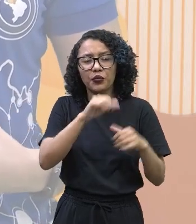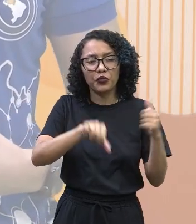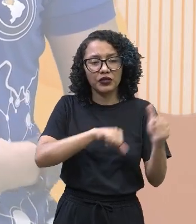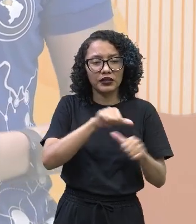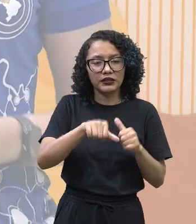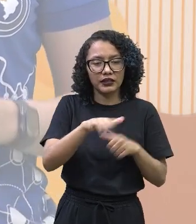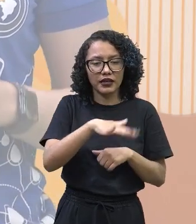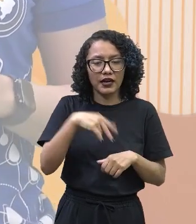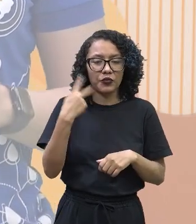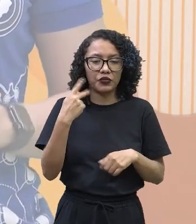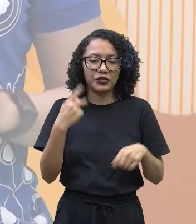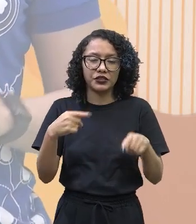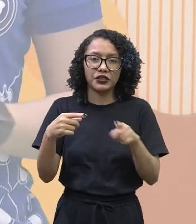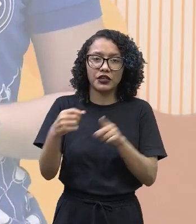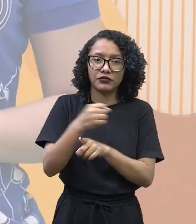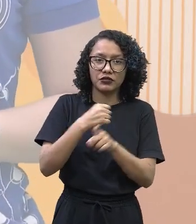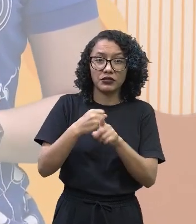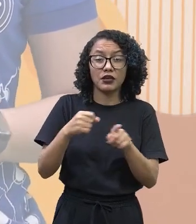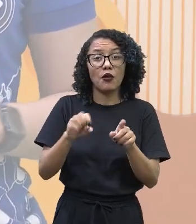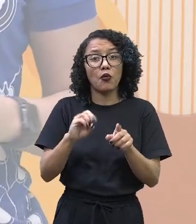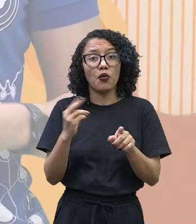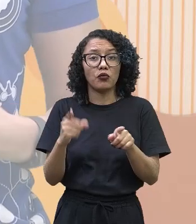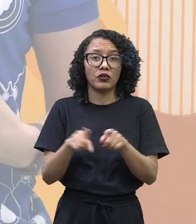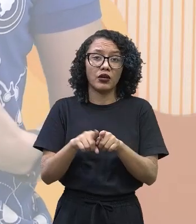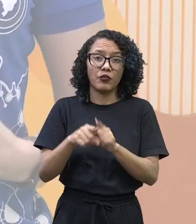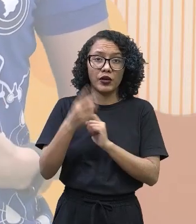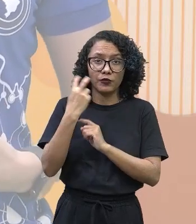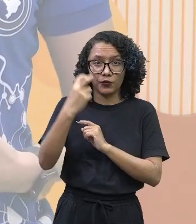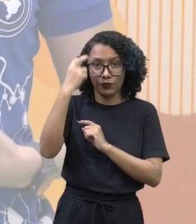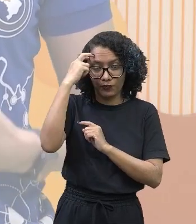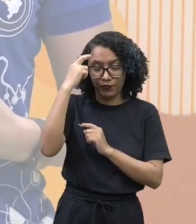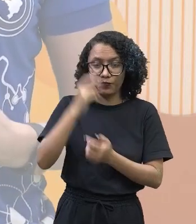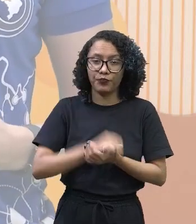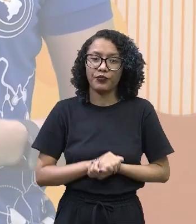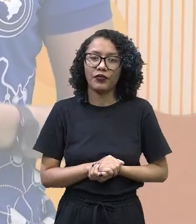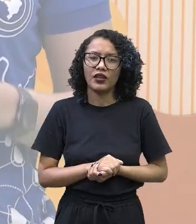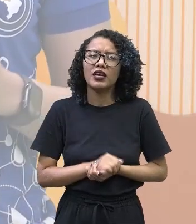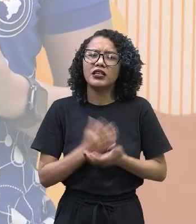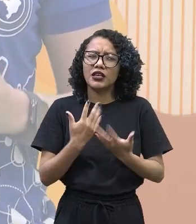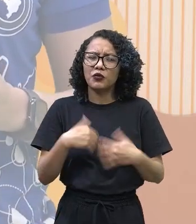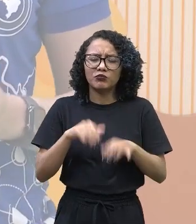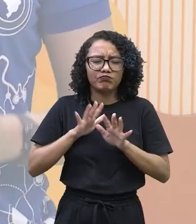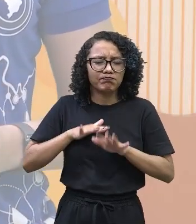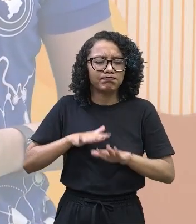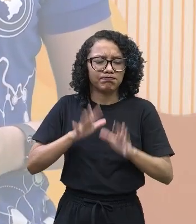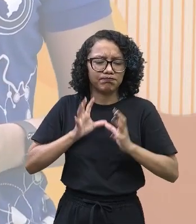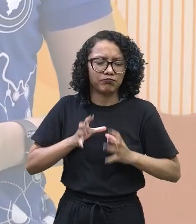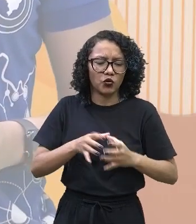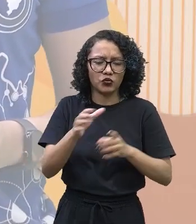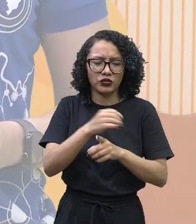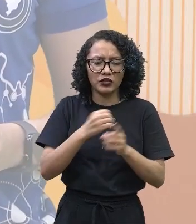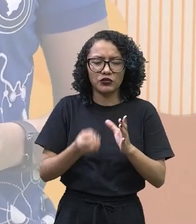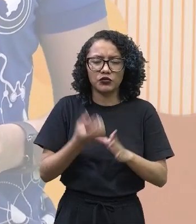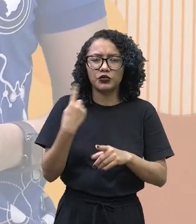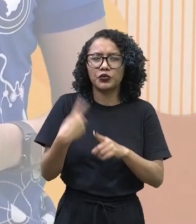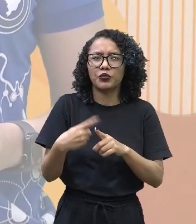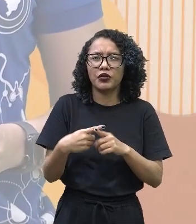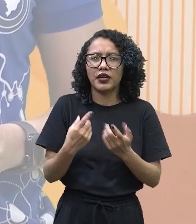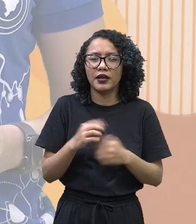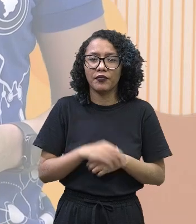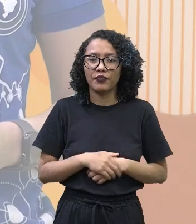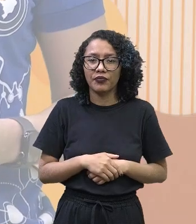políticas, sociais ou culturais. Esses movimentos surgem como respostas a